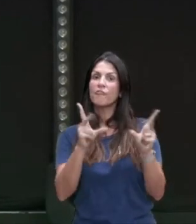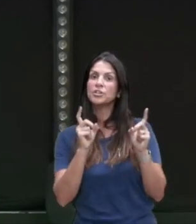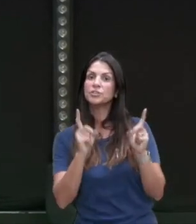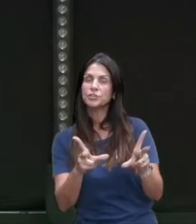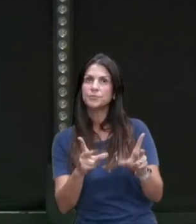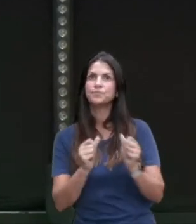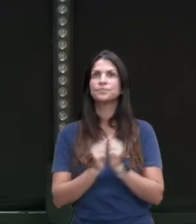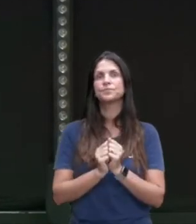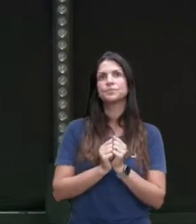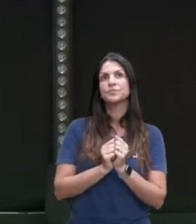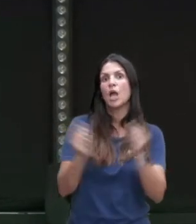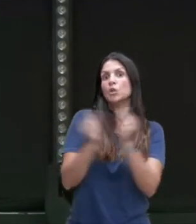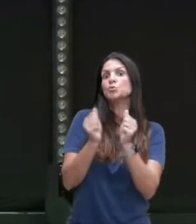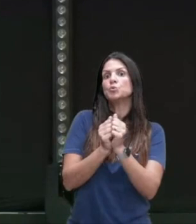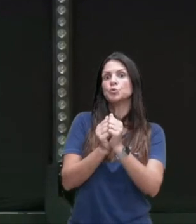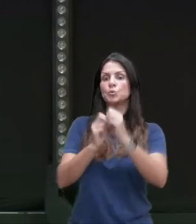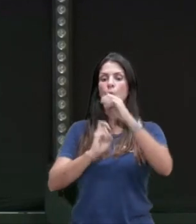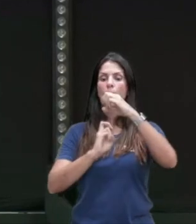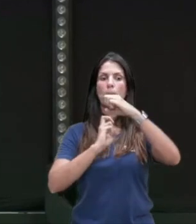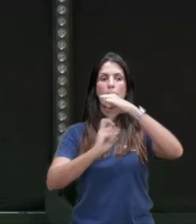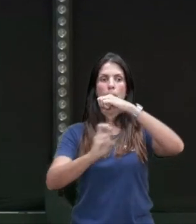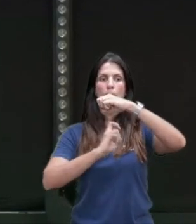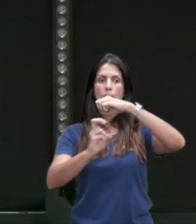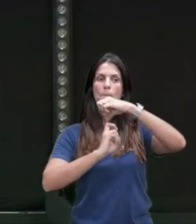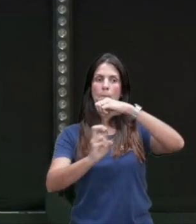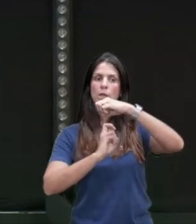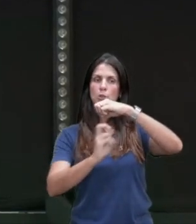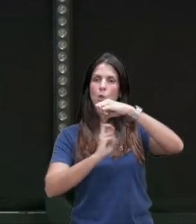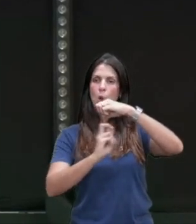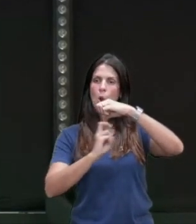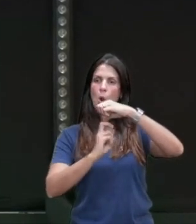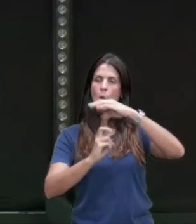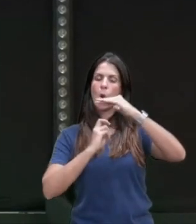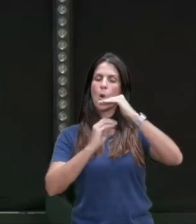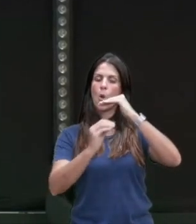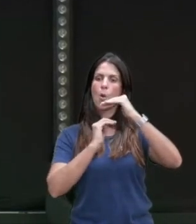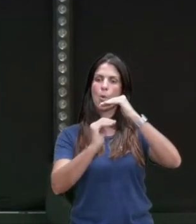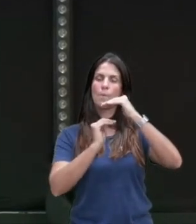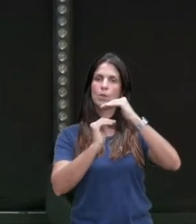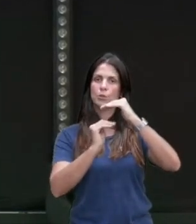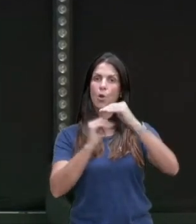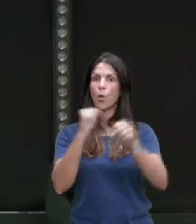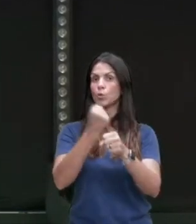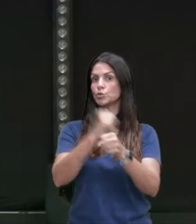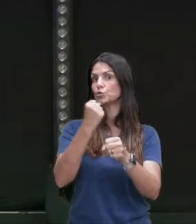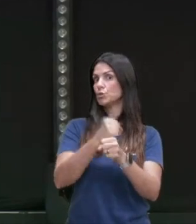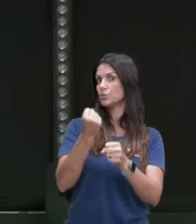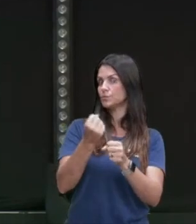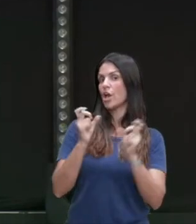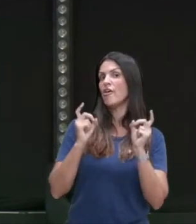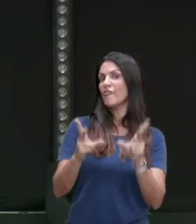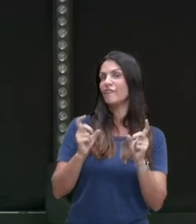com o metrô que ia ser construído Eu vendi com as com as inovações